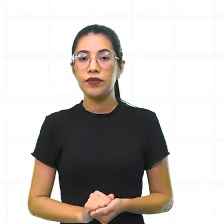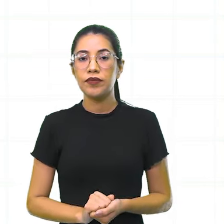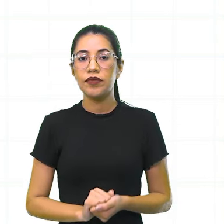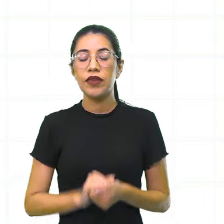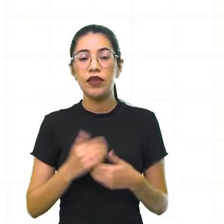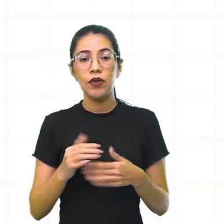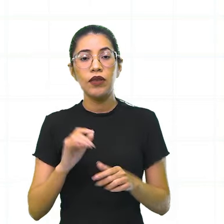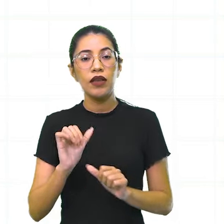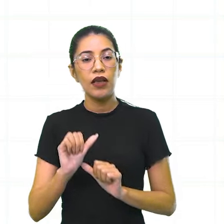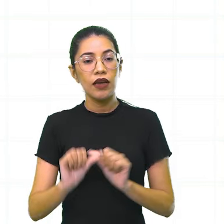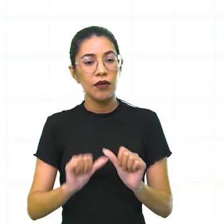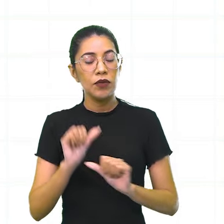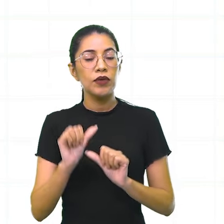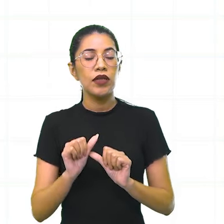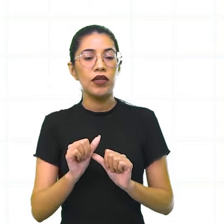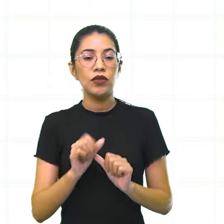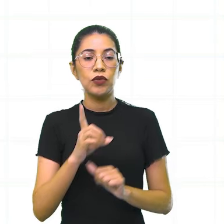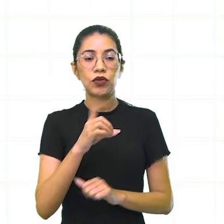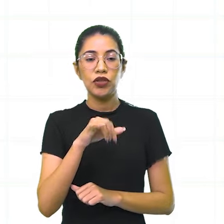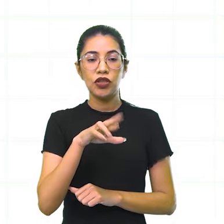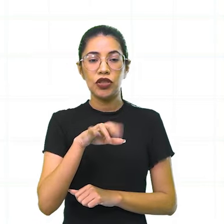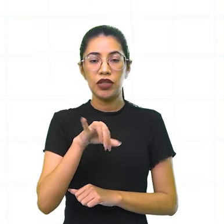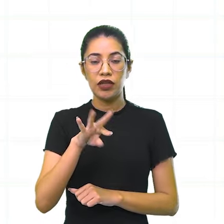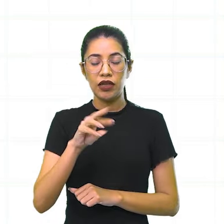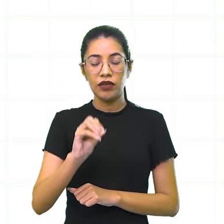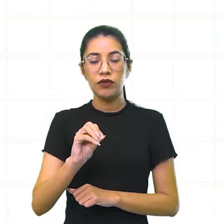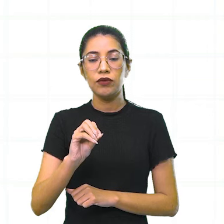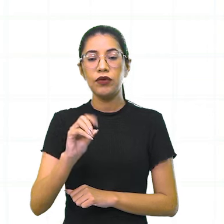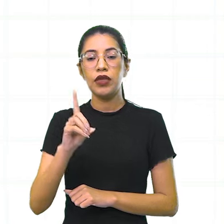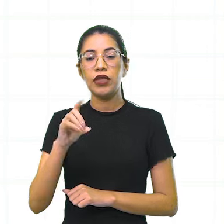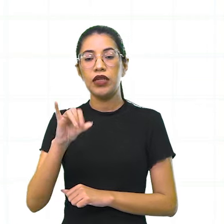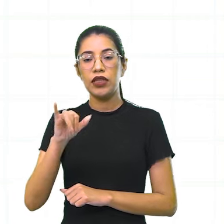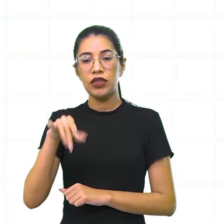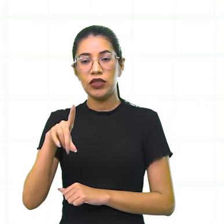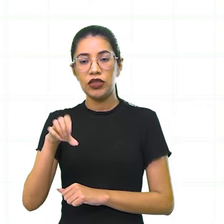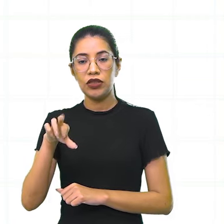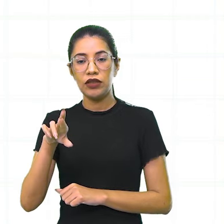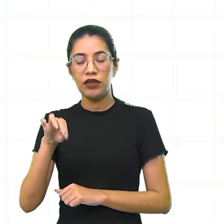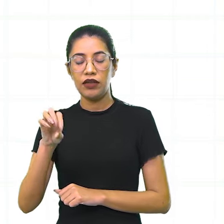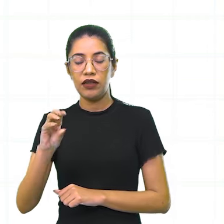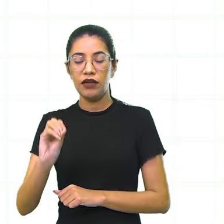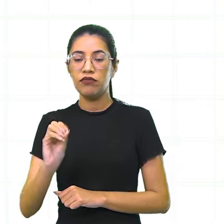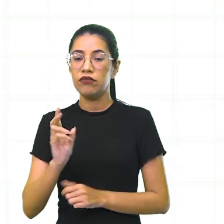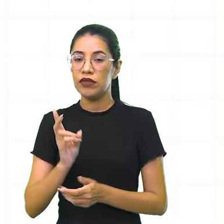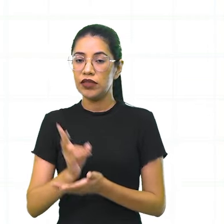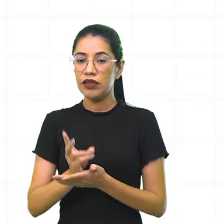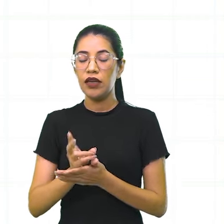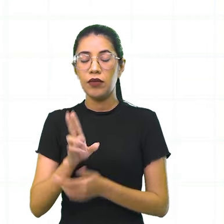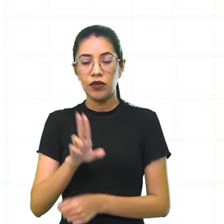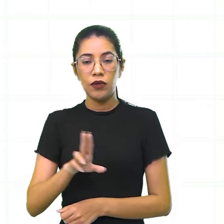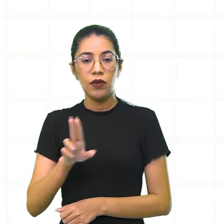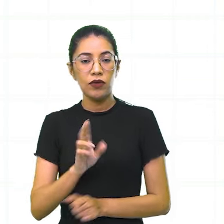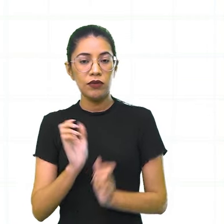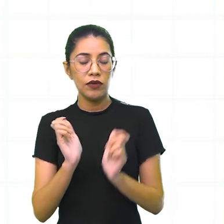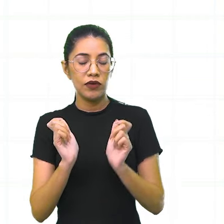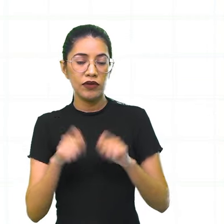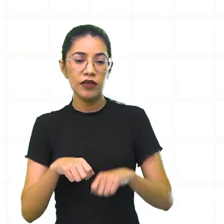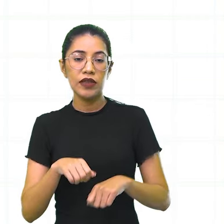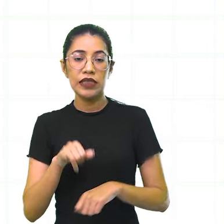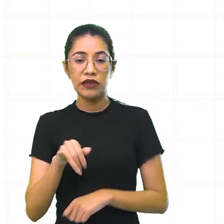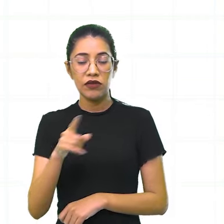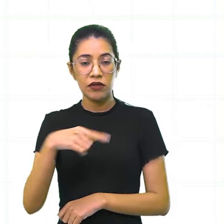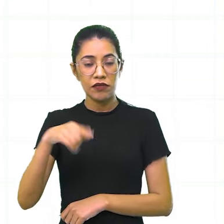essa mudança do discurso direto e do discurso indireto sempre, tá? Utilizem, então, esses termos quando